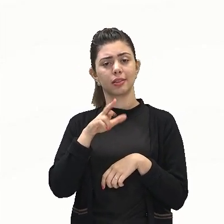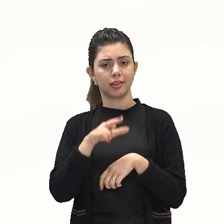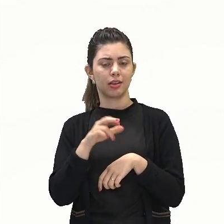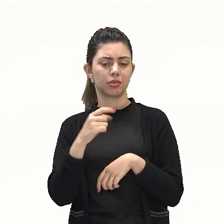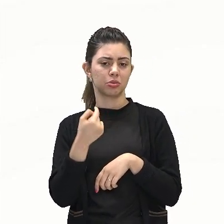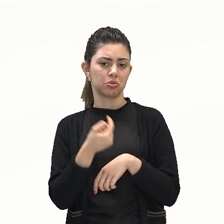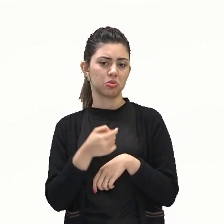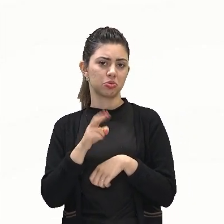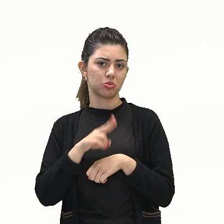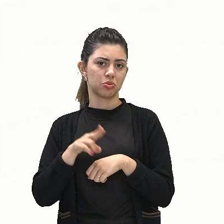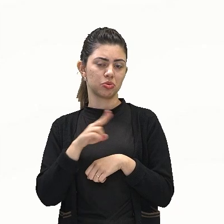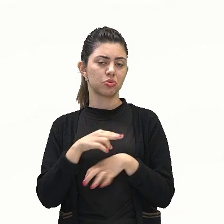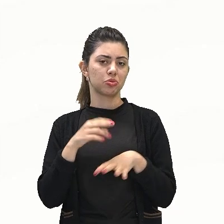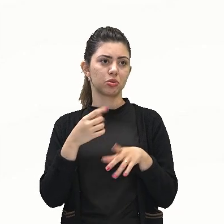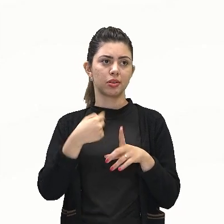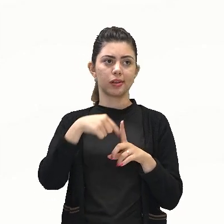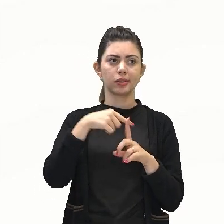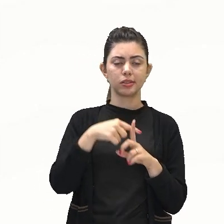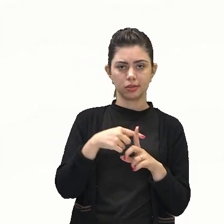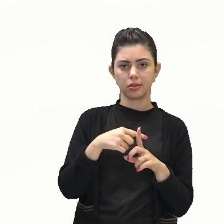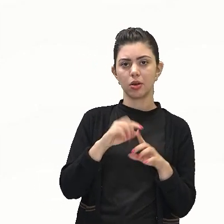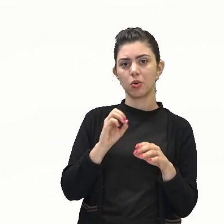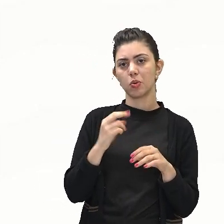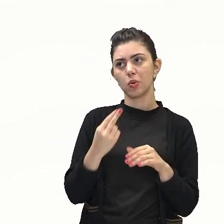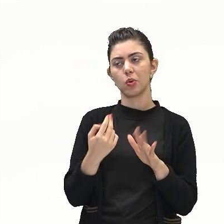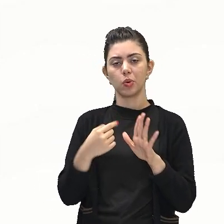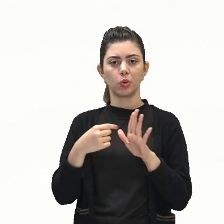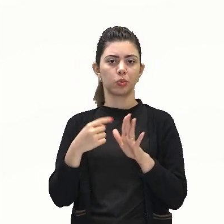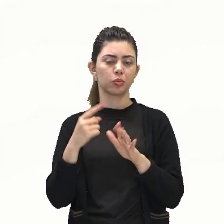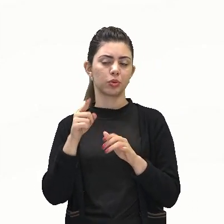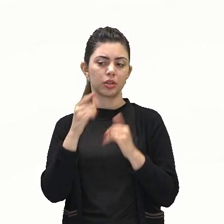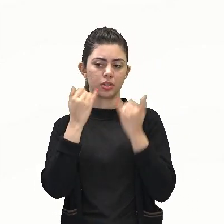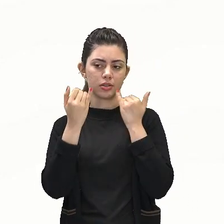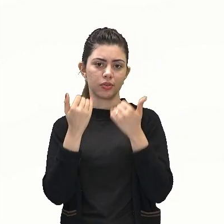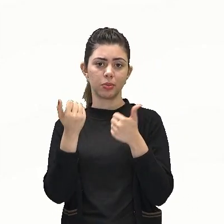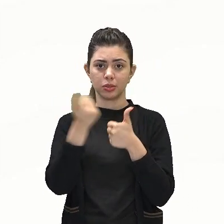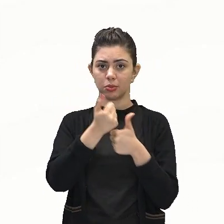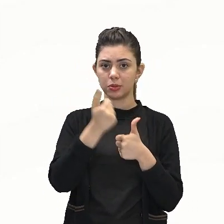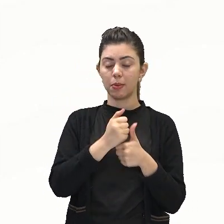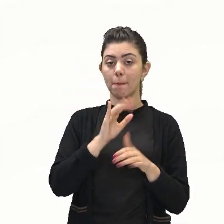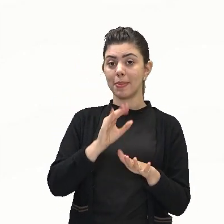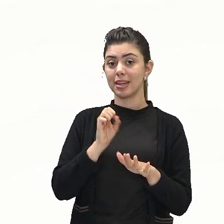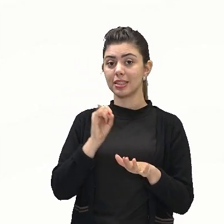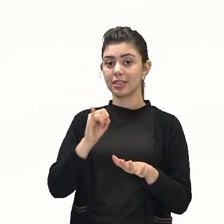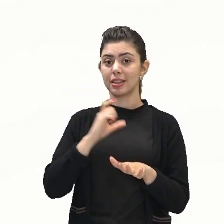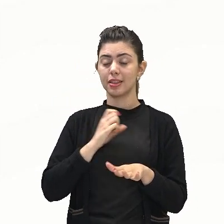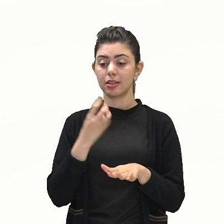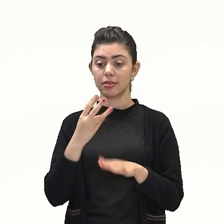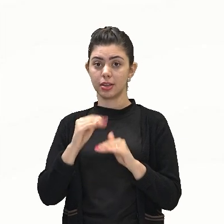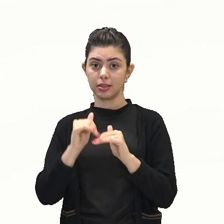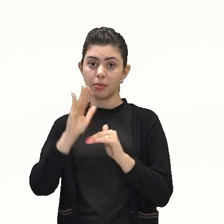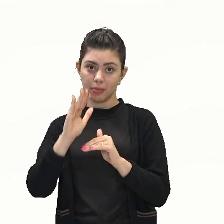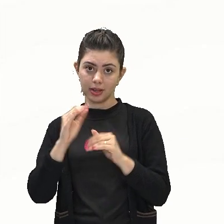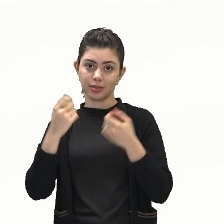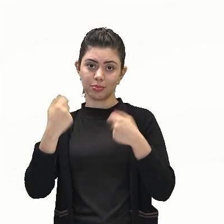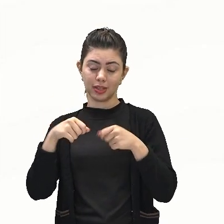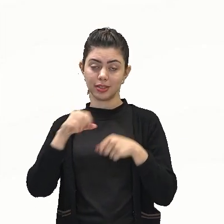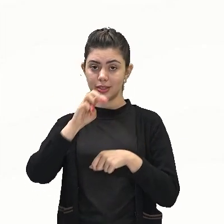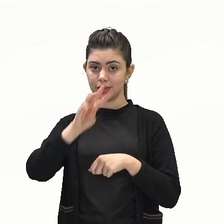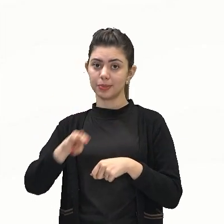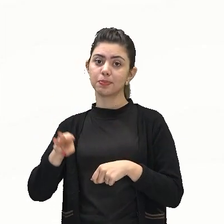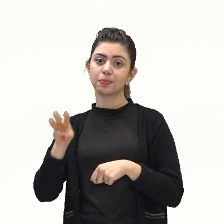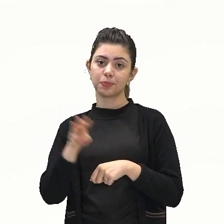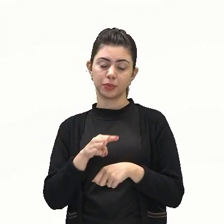ali um método da adição ou o método da substituição. Acima de 3, a gente já precisa fazer aquela